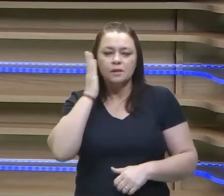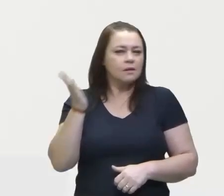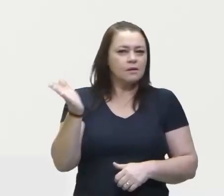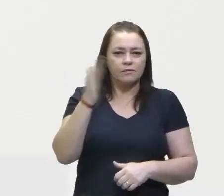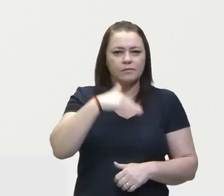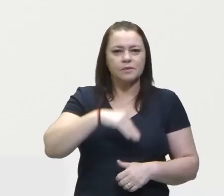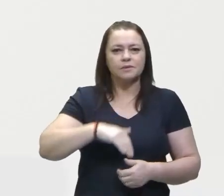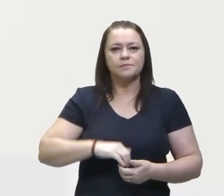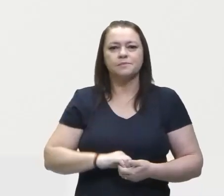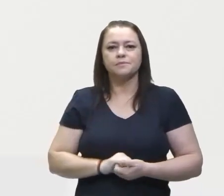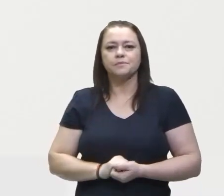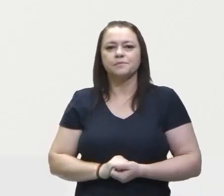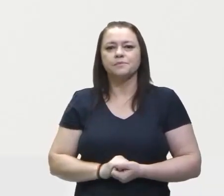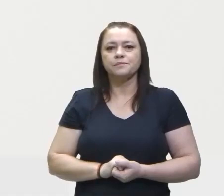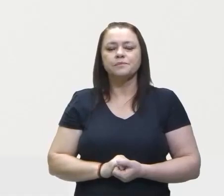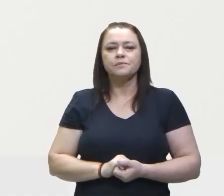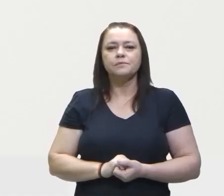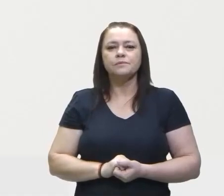lá.